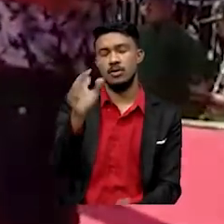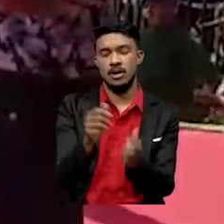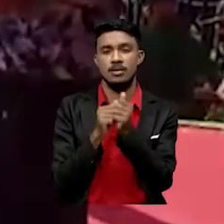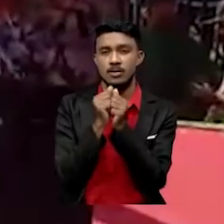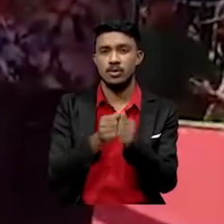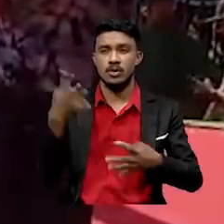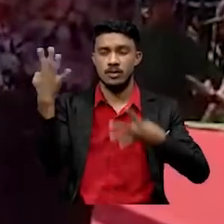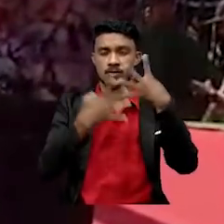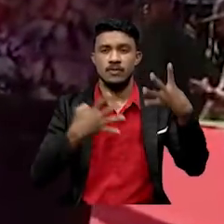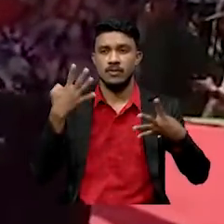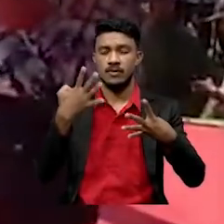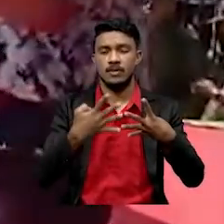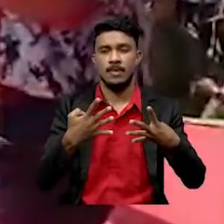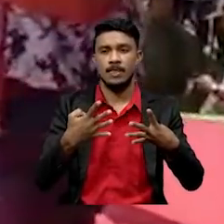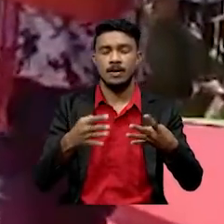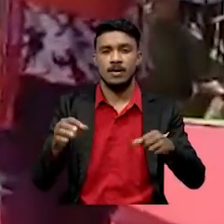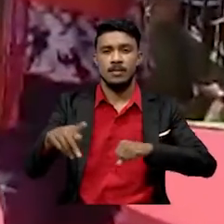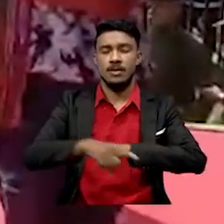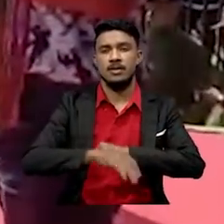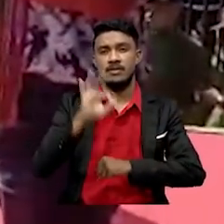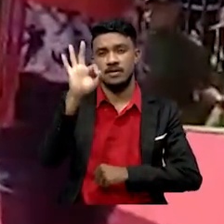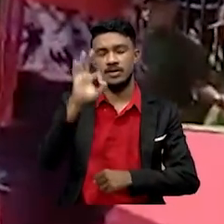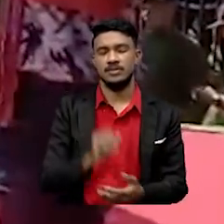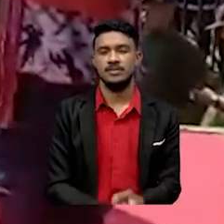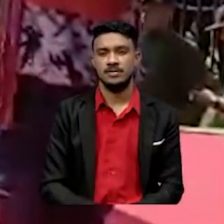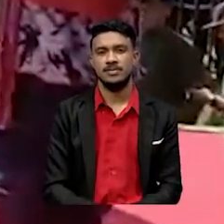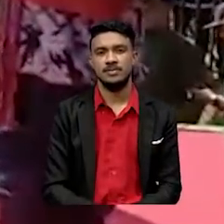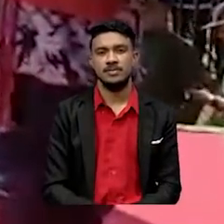funda a SDP Fretilin.